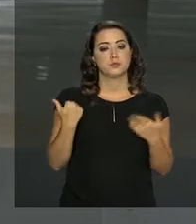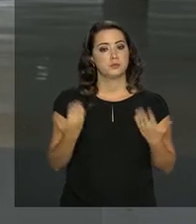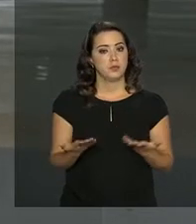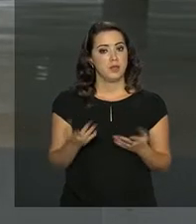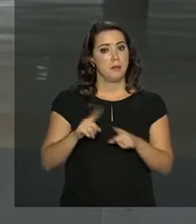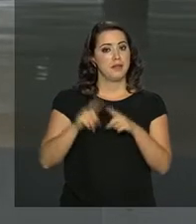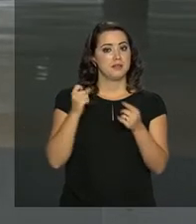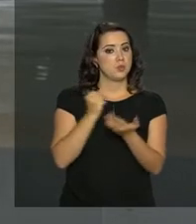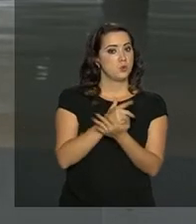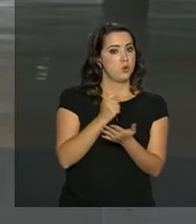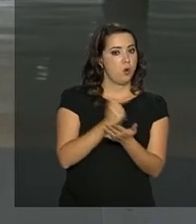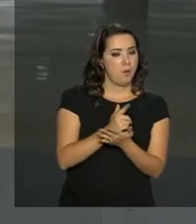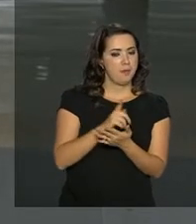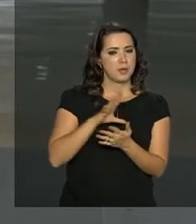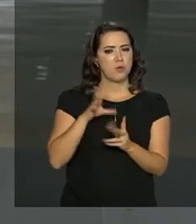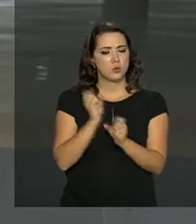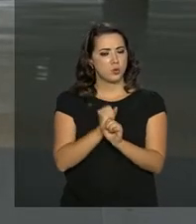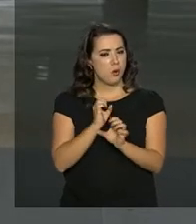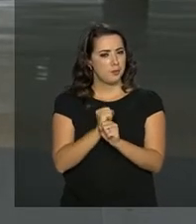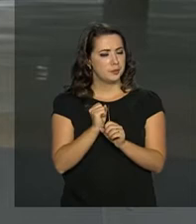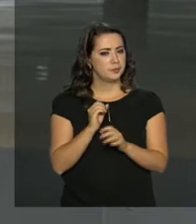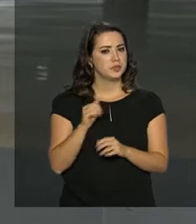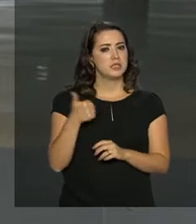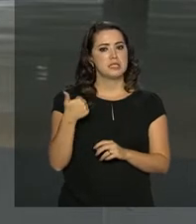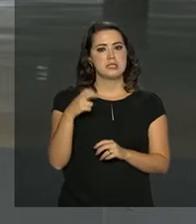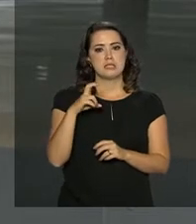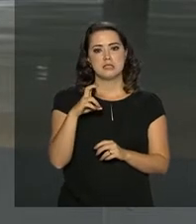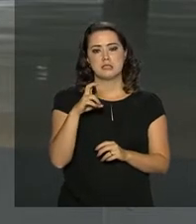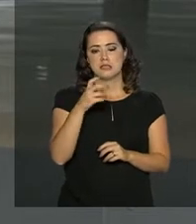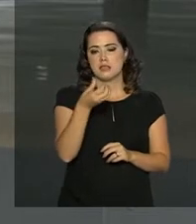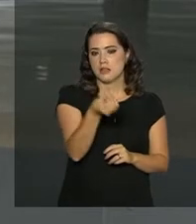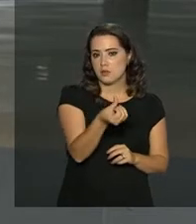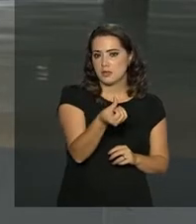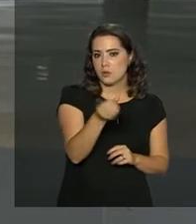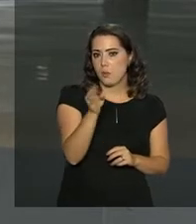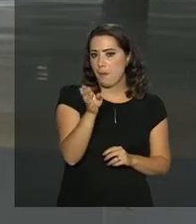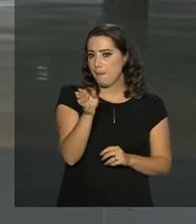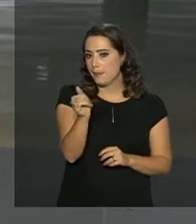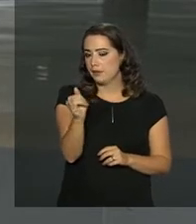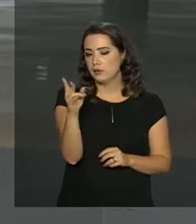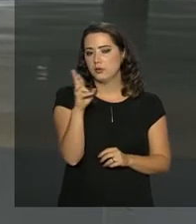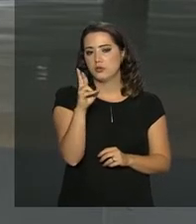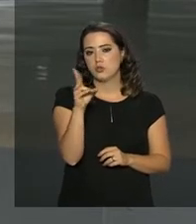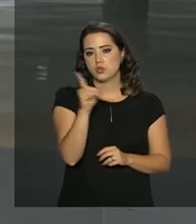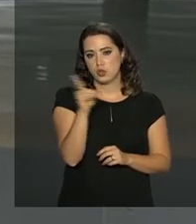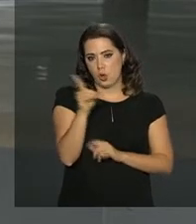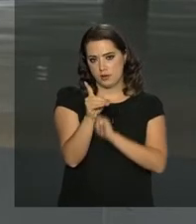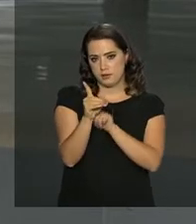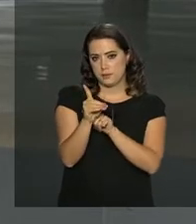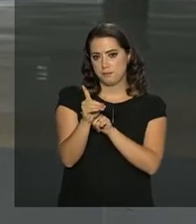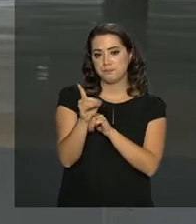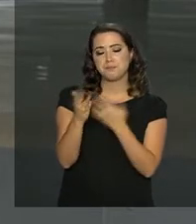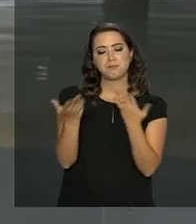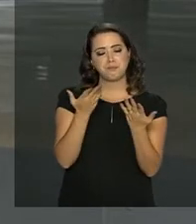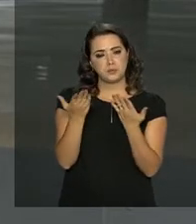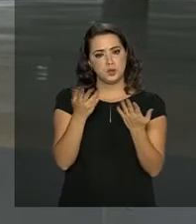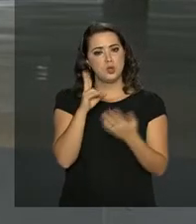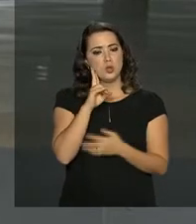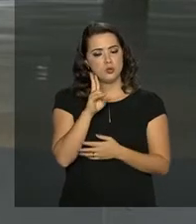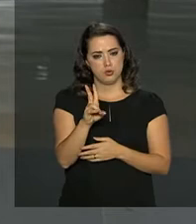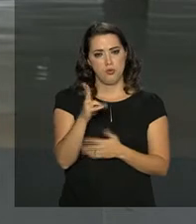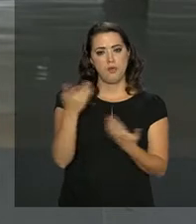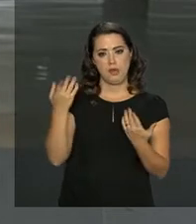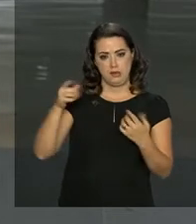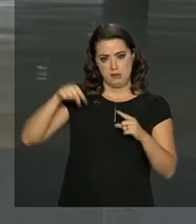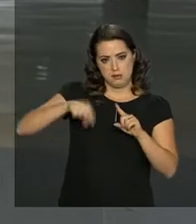as importações totalizaram quase 156 bilhões de dólares. Na parcial do mês de novembro,